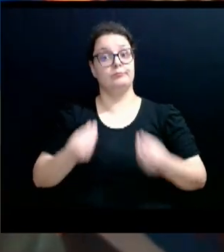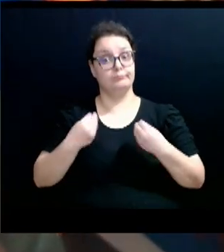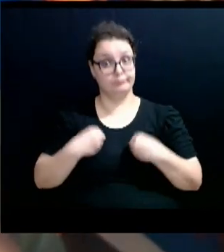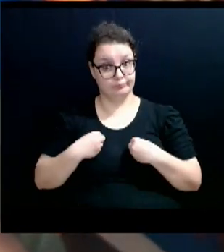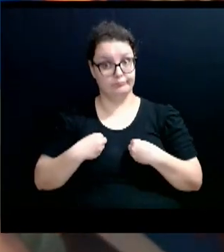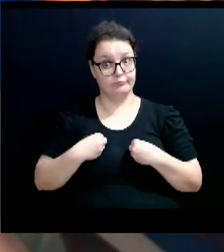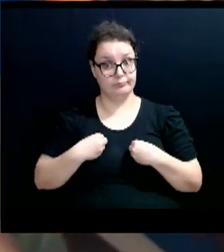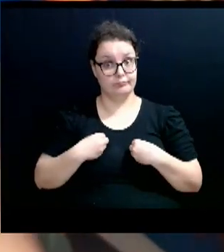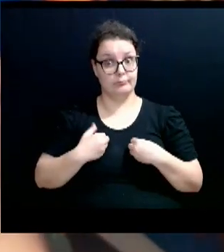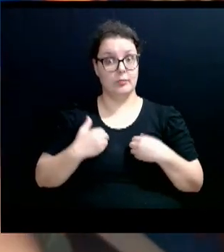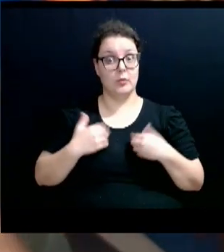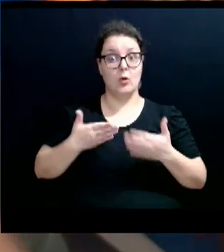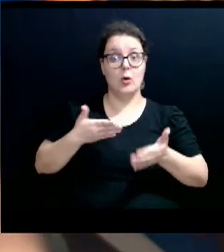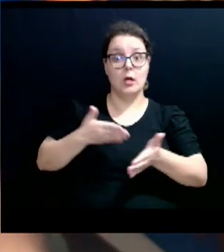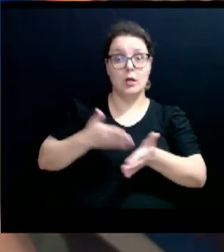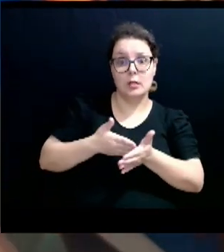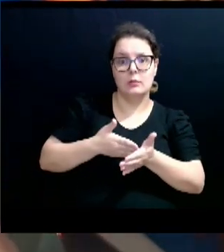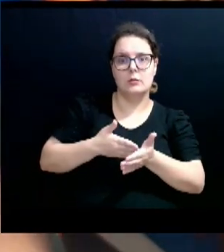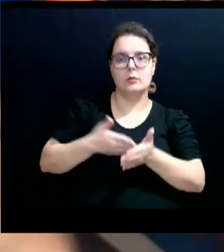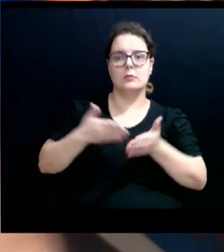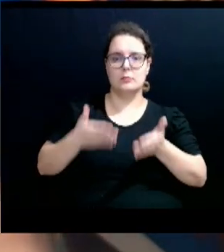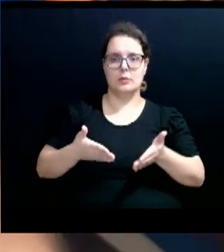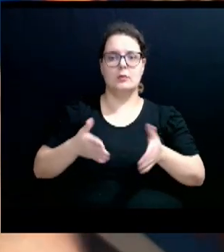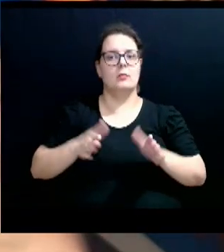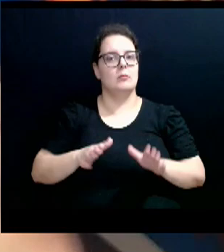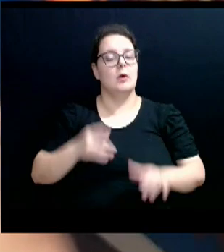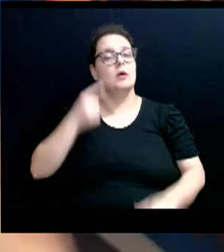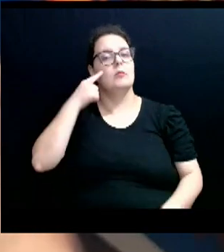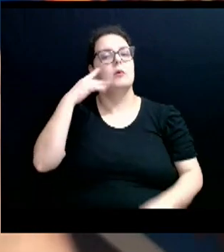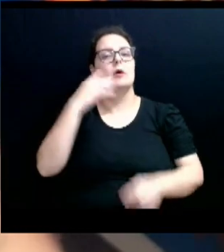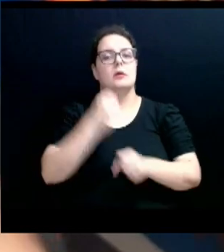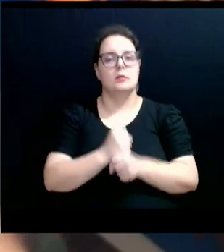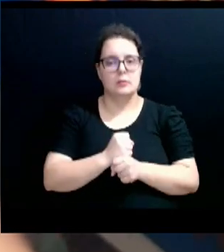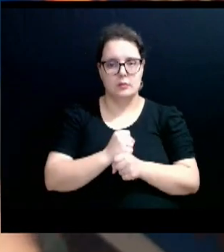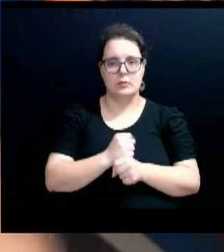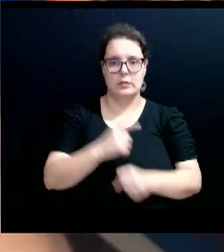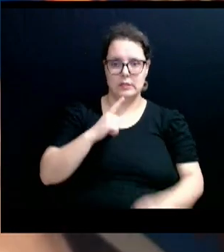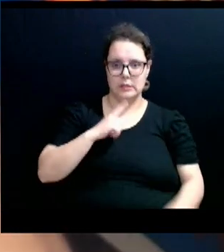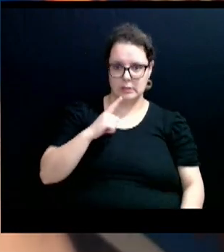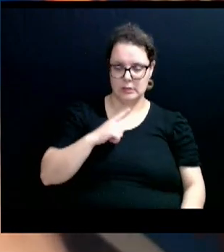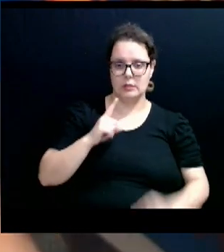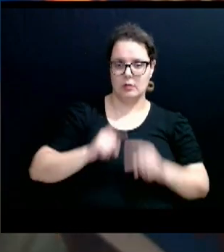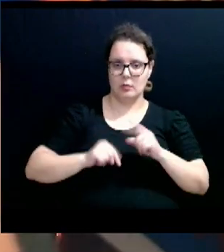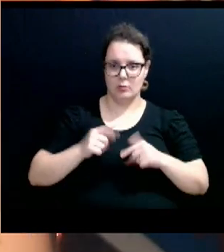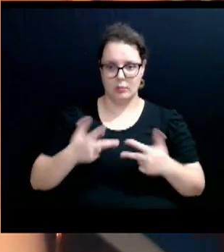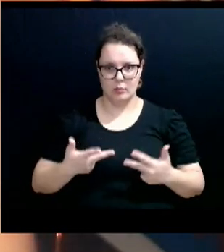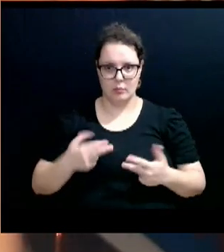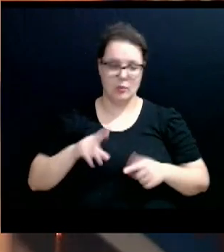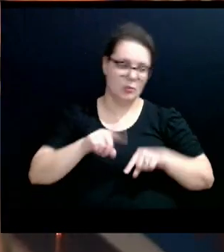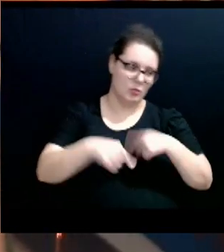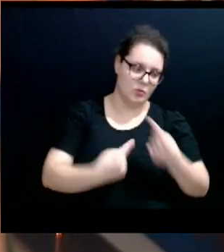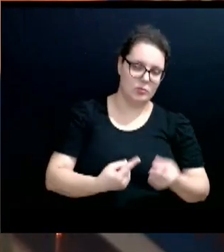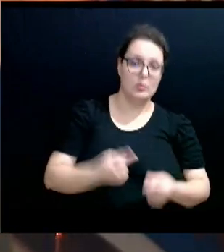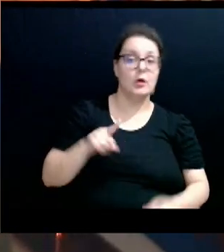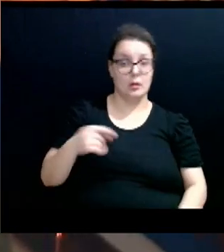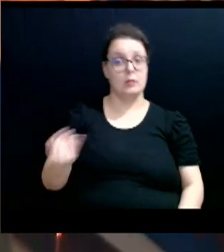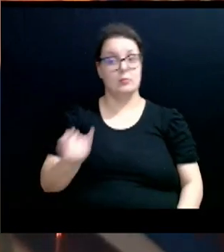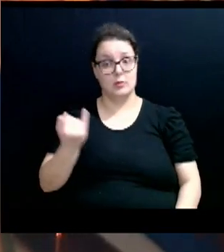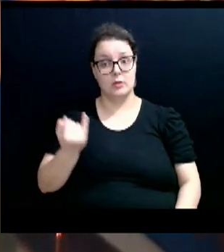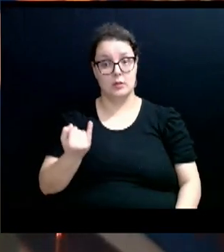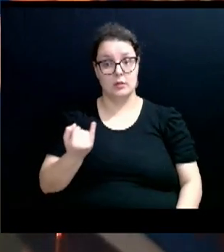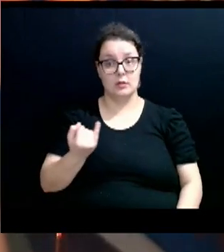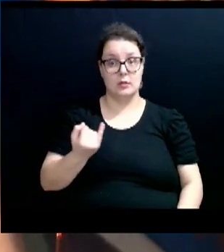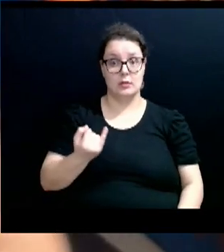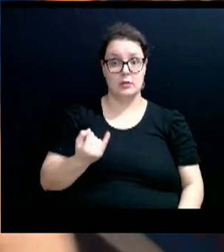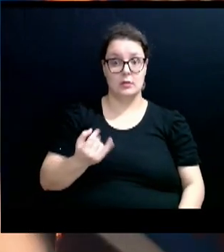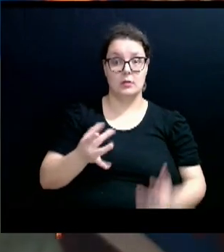você fica com ele. Mas, no geral, você ter um objeto ou outro é muito importante. As minhas alianças são